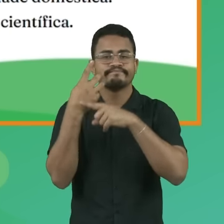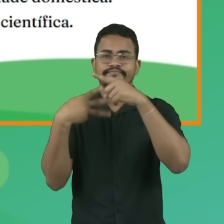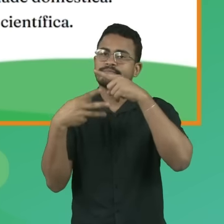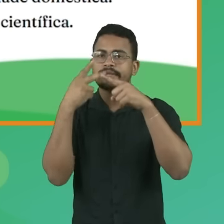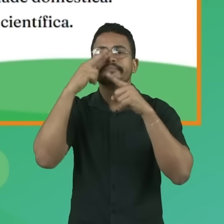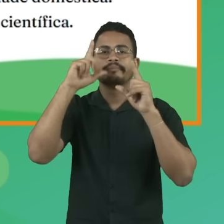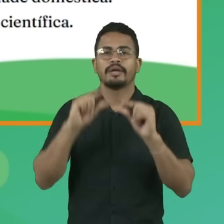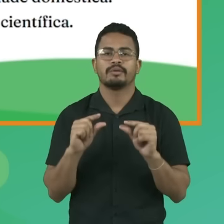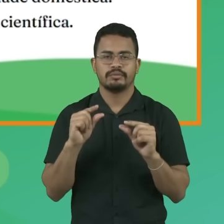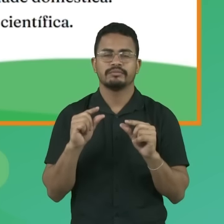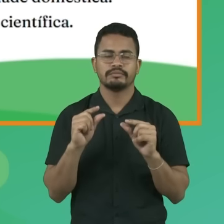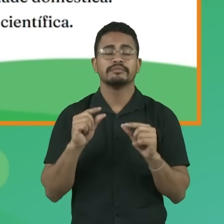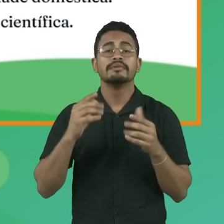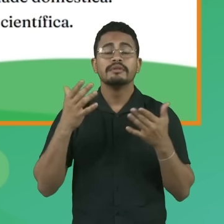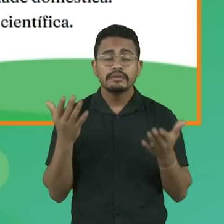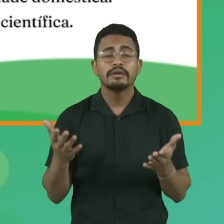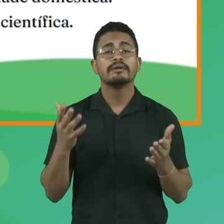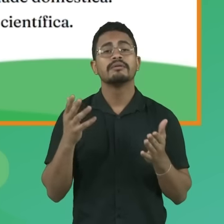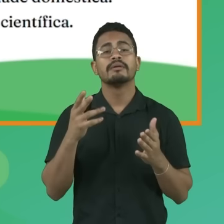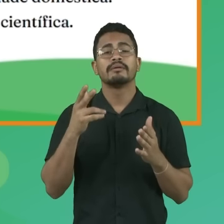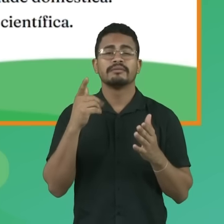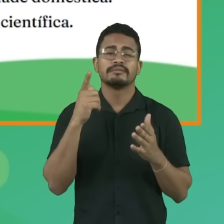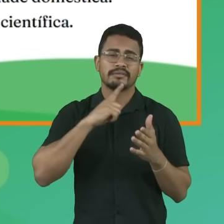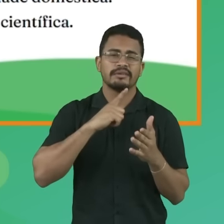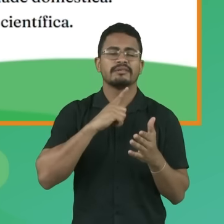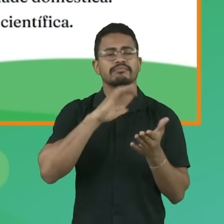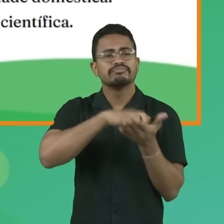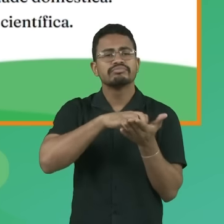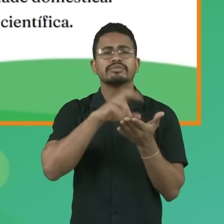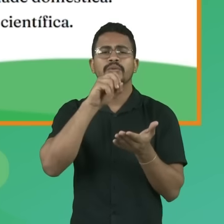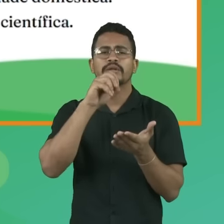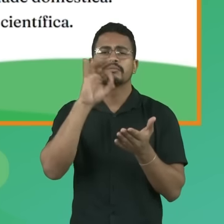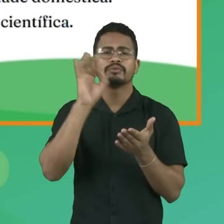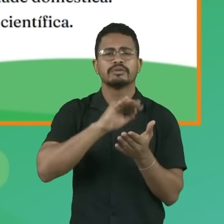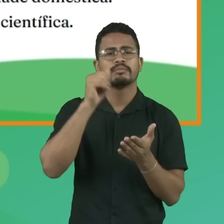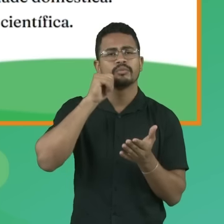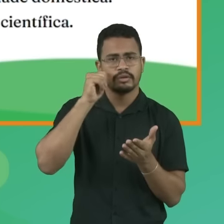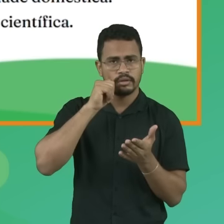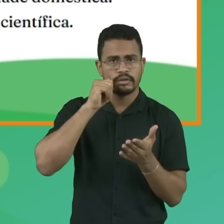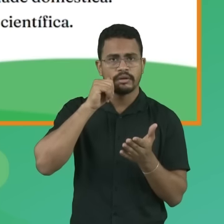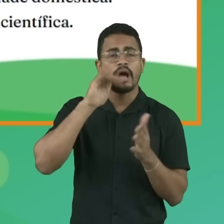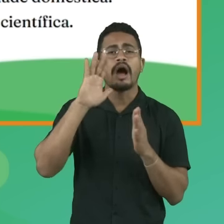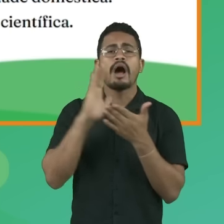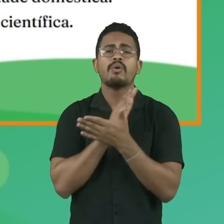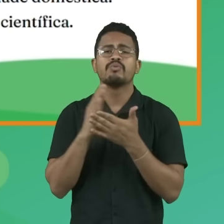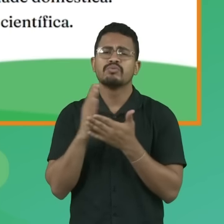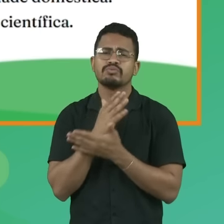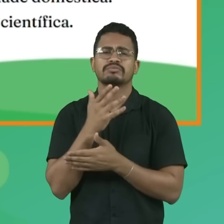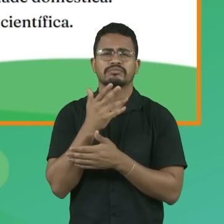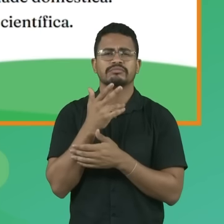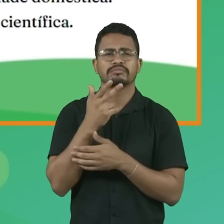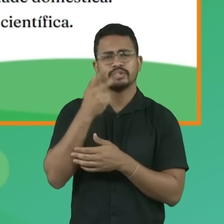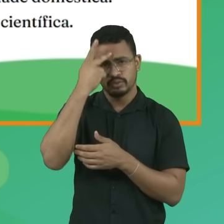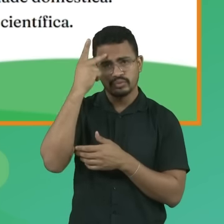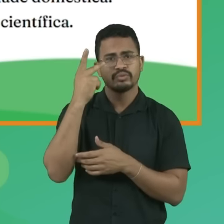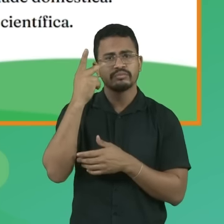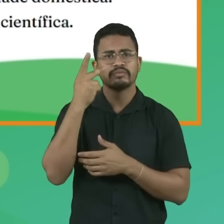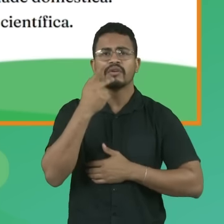composta por 50% por mulheres, alguns internautas escreveram comentários machistas e